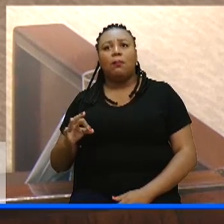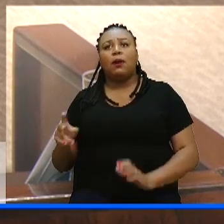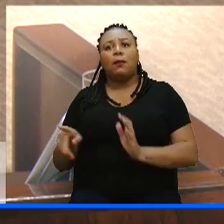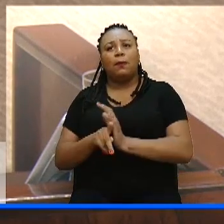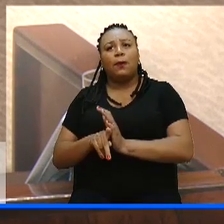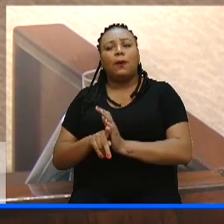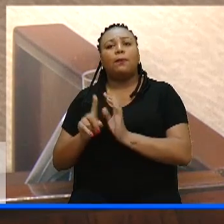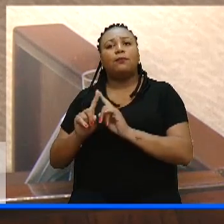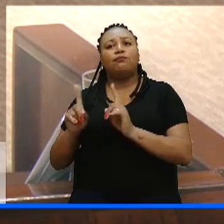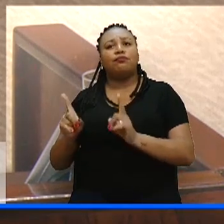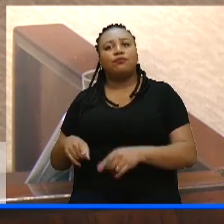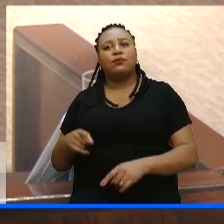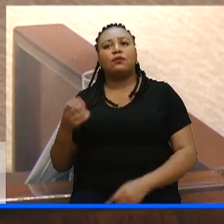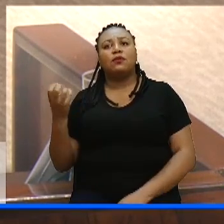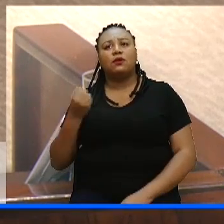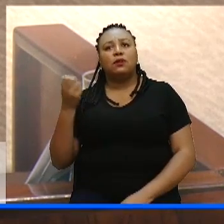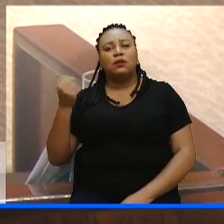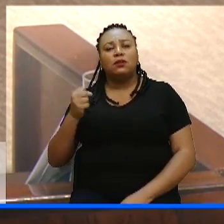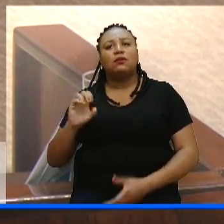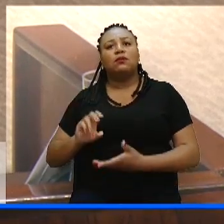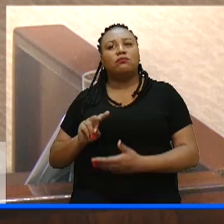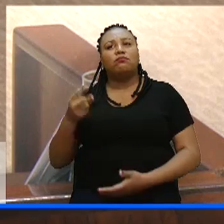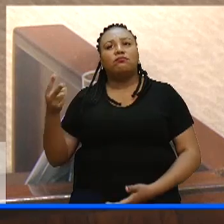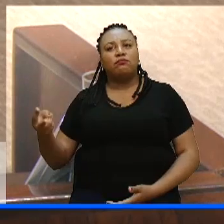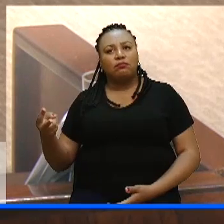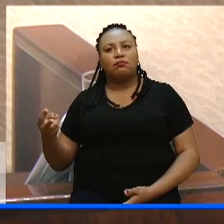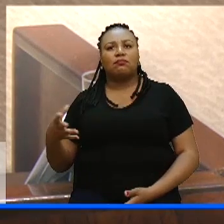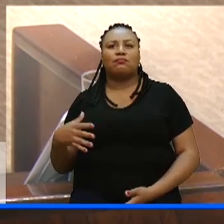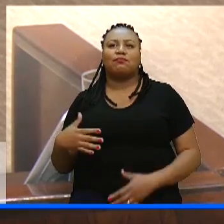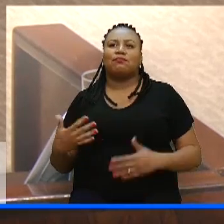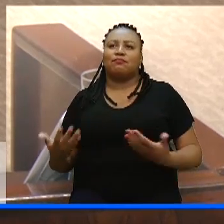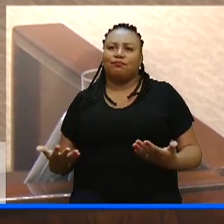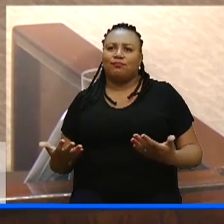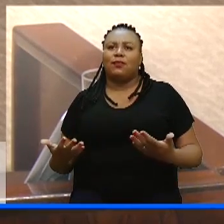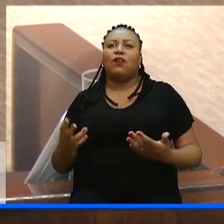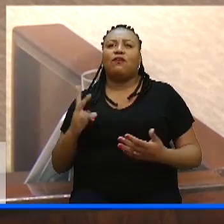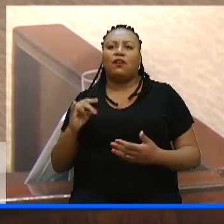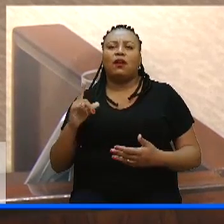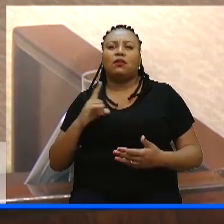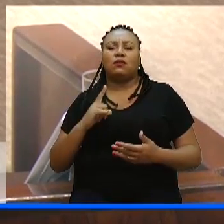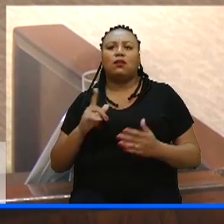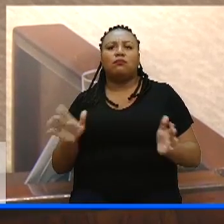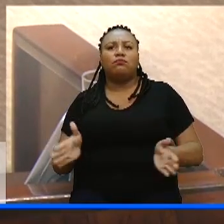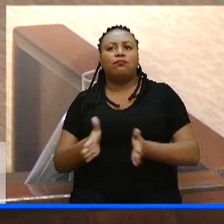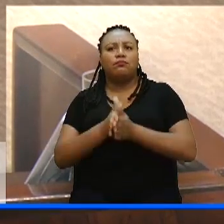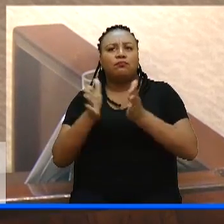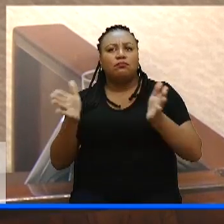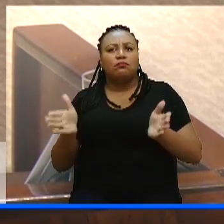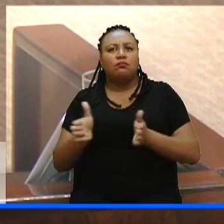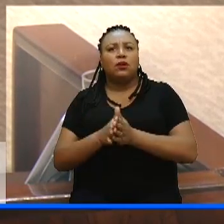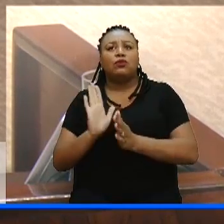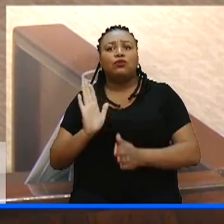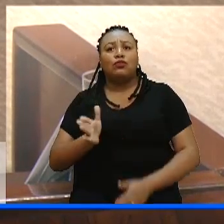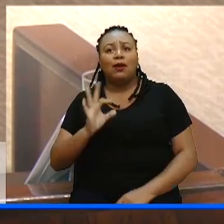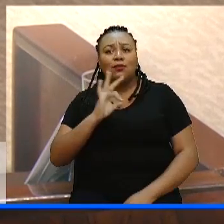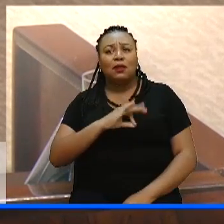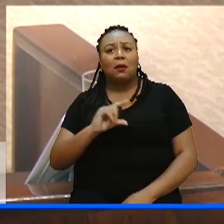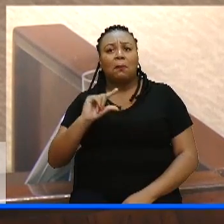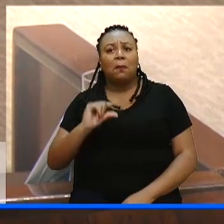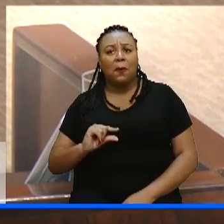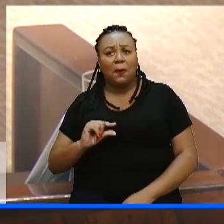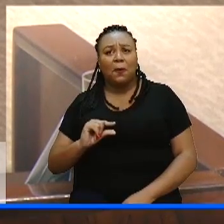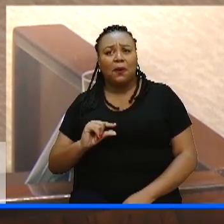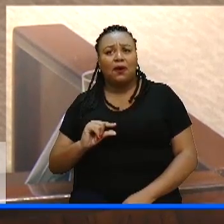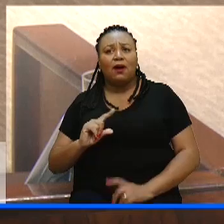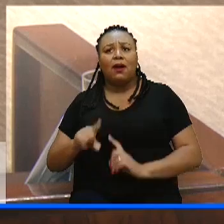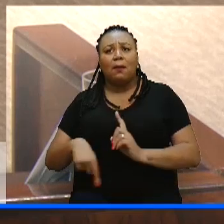dos servidores do estado da previdência dos servidores z haverá um empobrecimento dessas pessoas já ganham um pouco e ainda